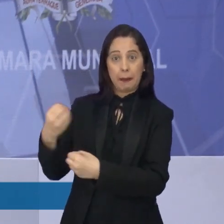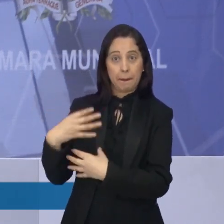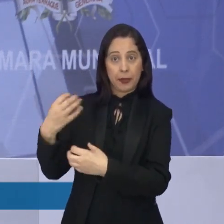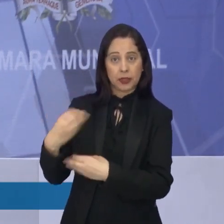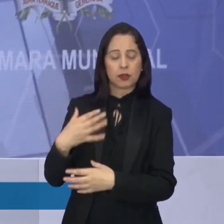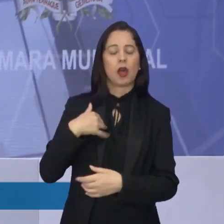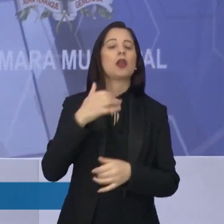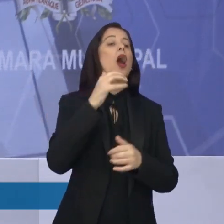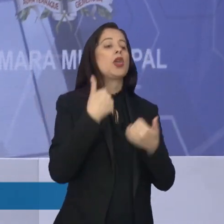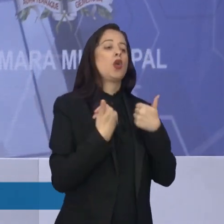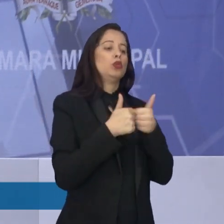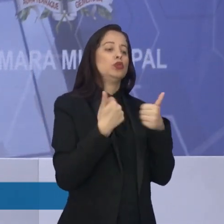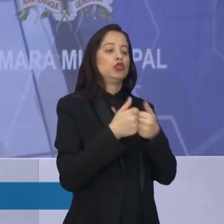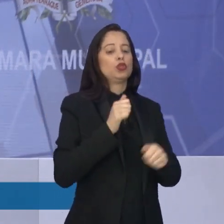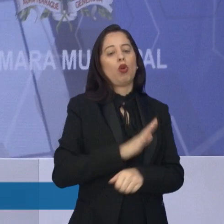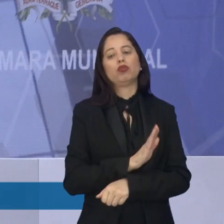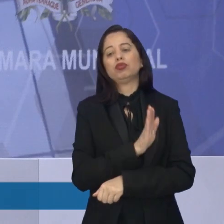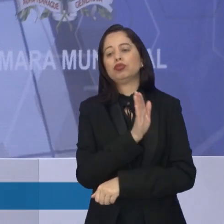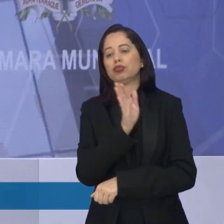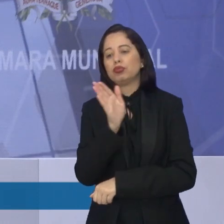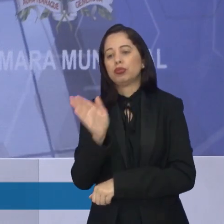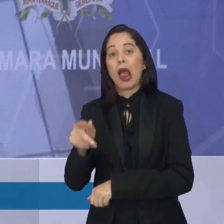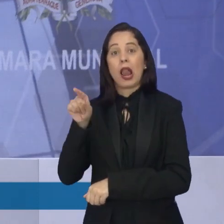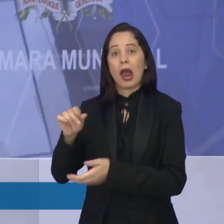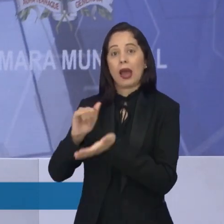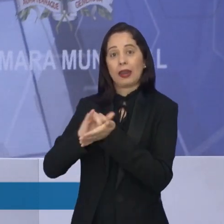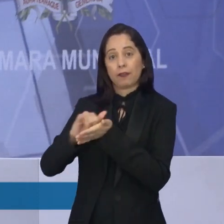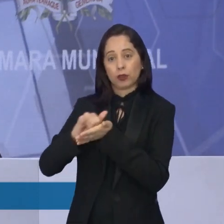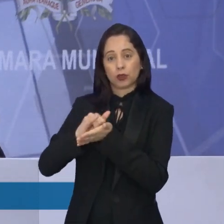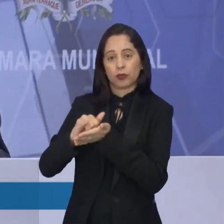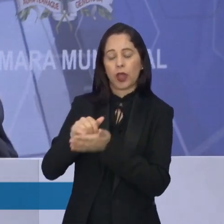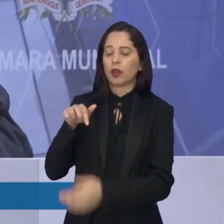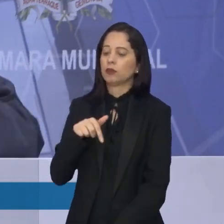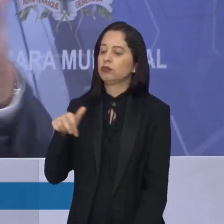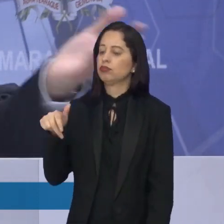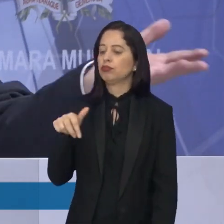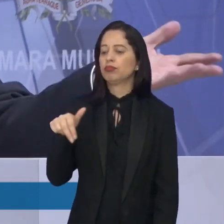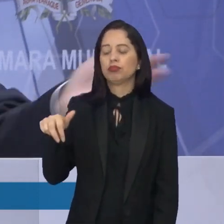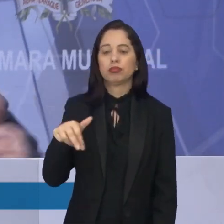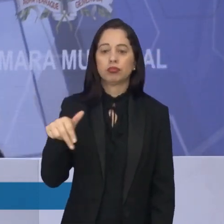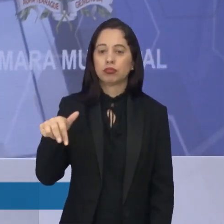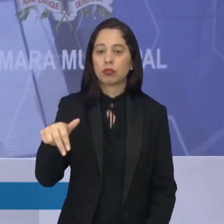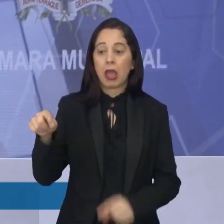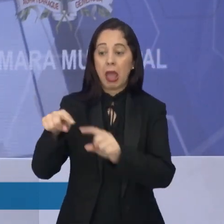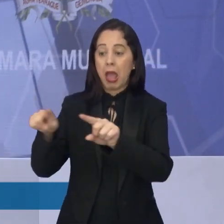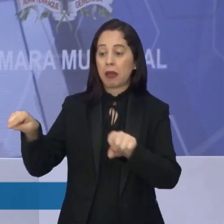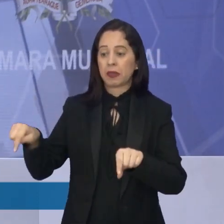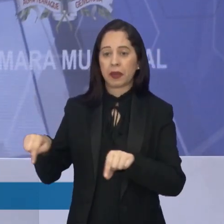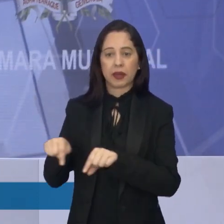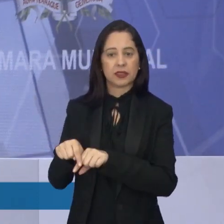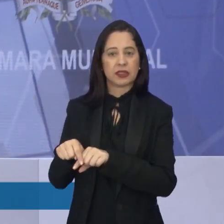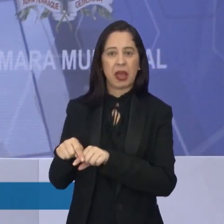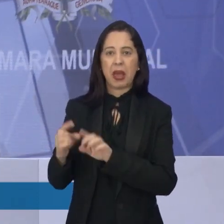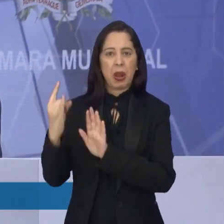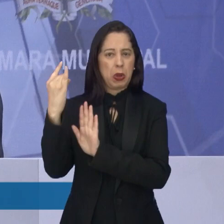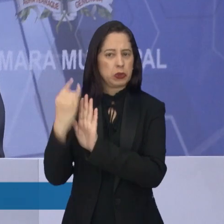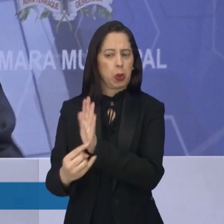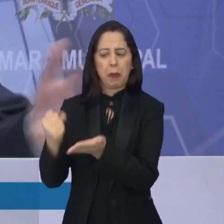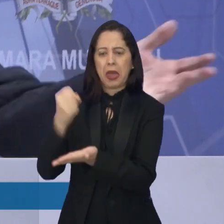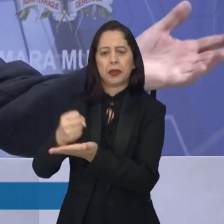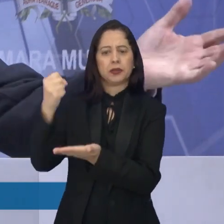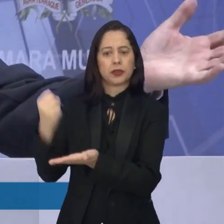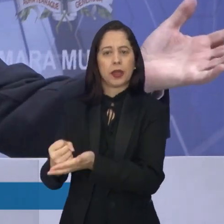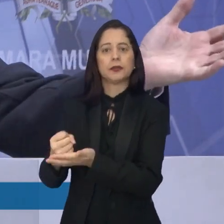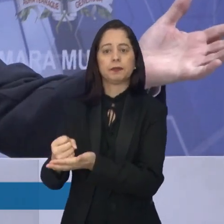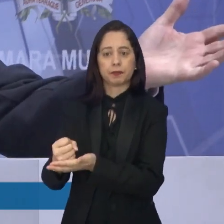peguei um ônibus, desci na Praça Afonso Pena, fui ao cartório, não me lembro de ter sido nada complicado. Quando